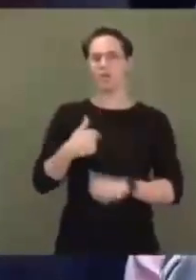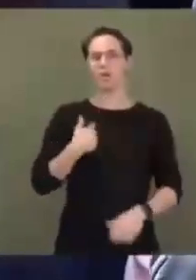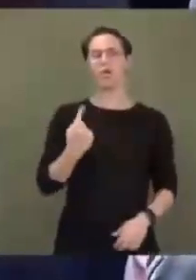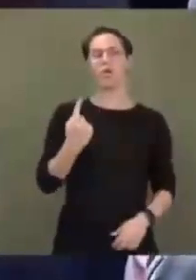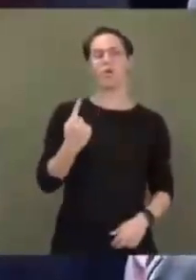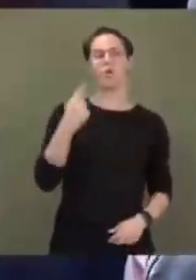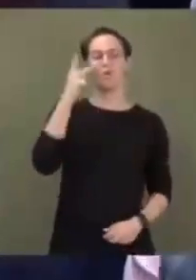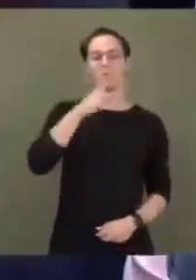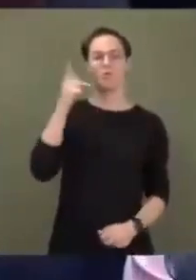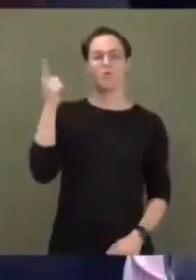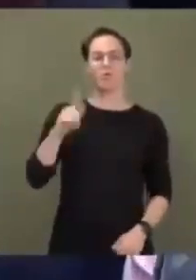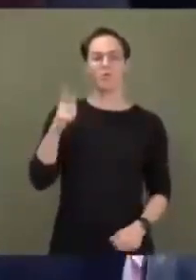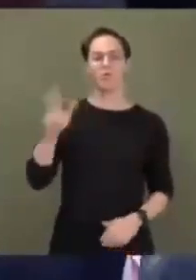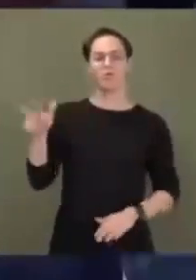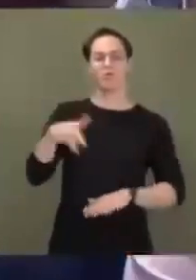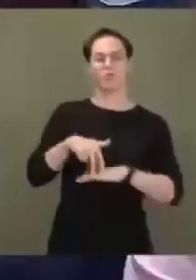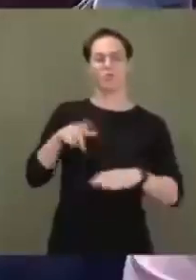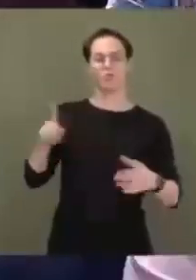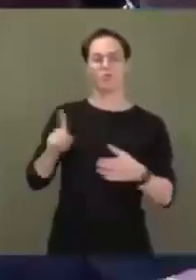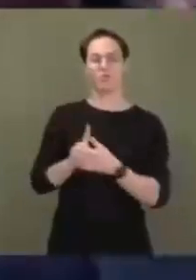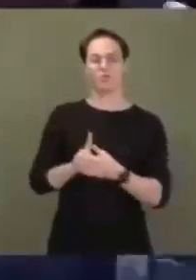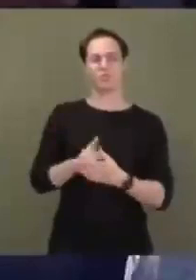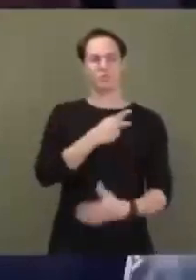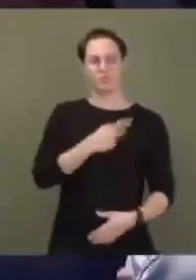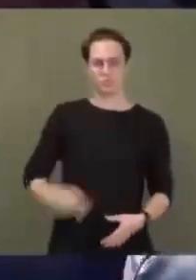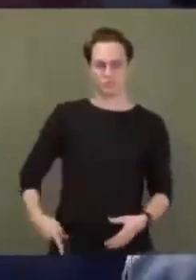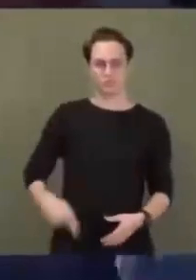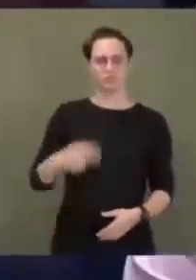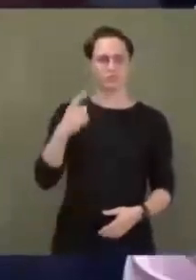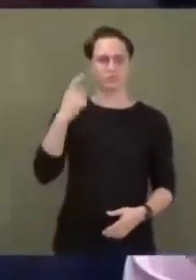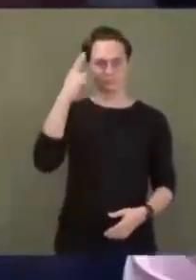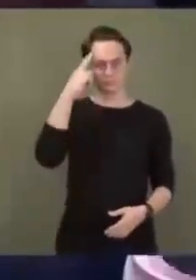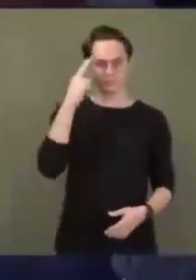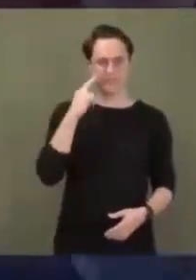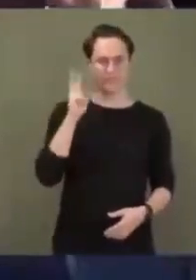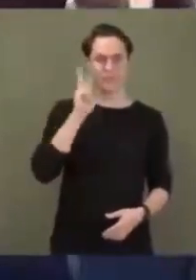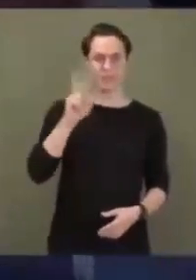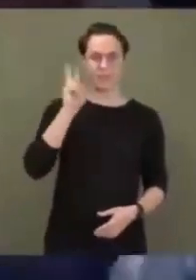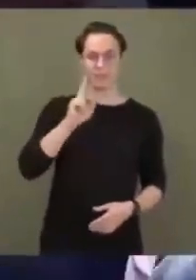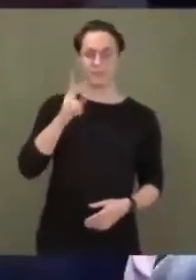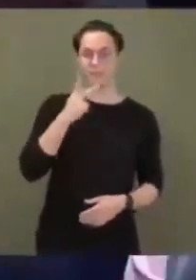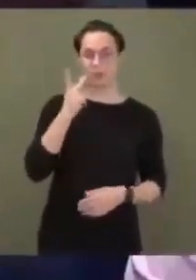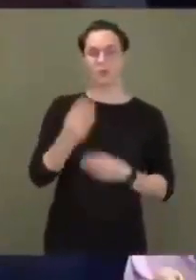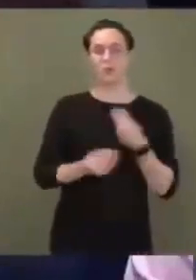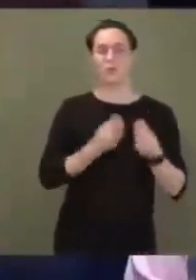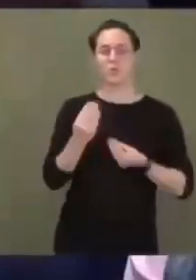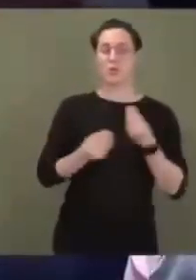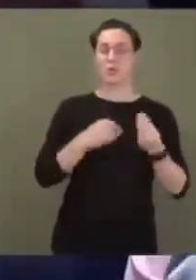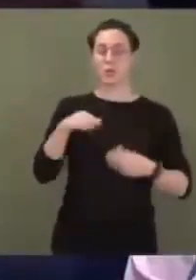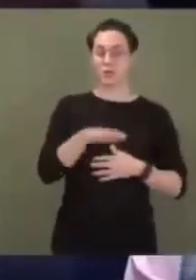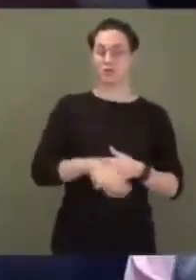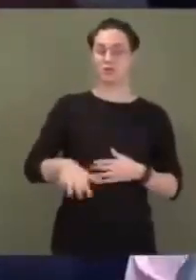goiano a vir na tribuna, o presidente Rodrigo Pacheco se lembra, e a trazê-lo, o presidente me ajudou, no